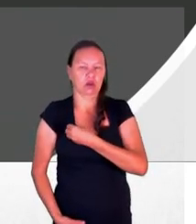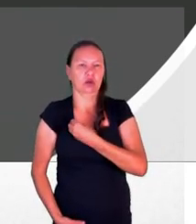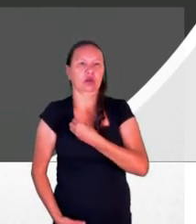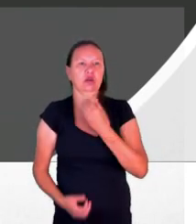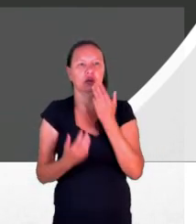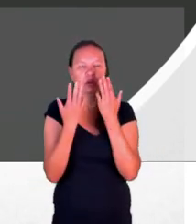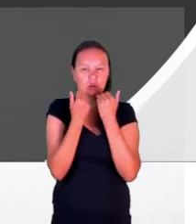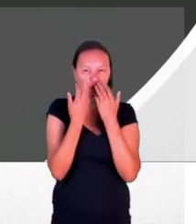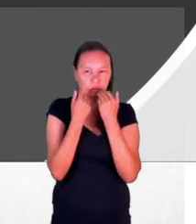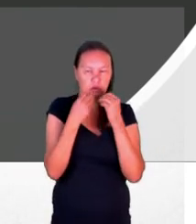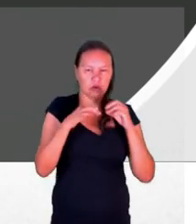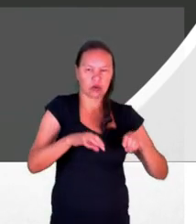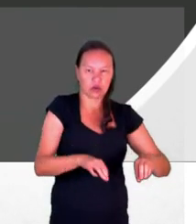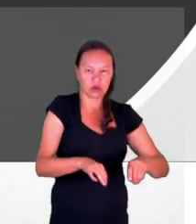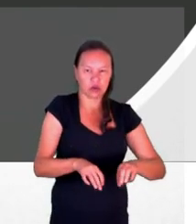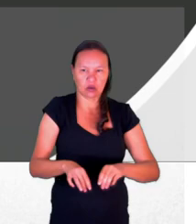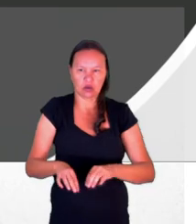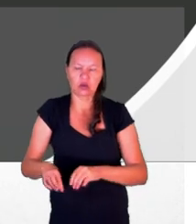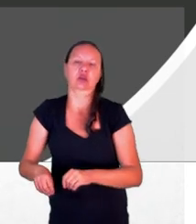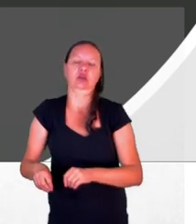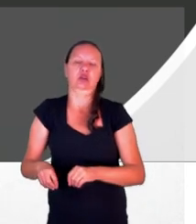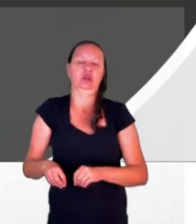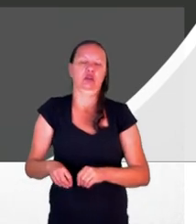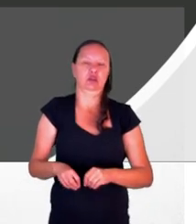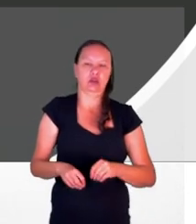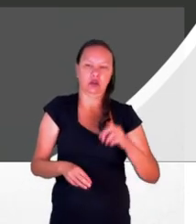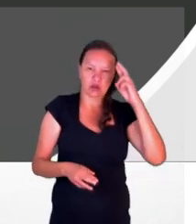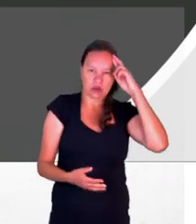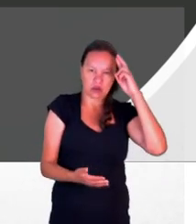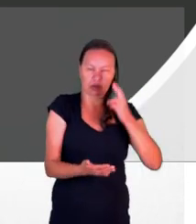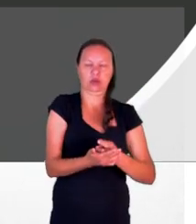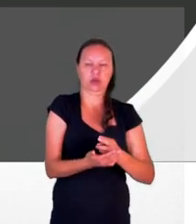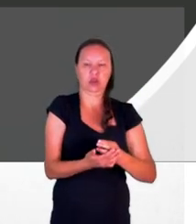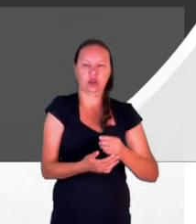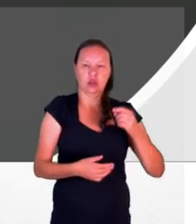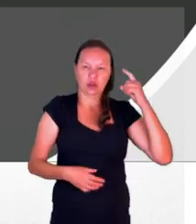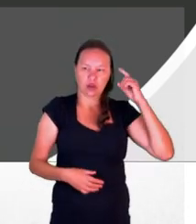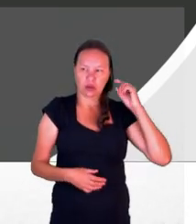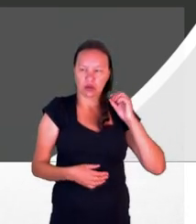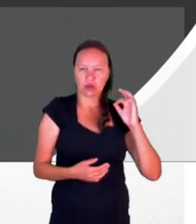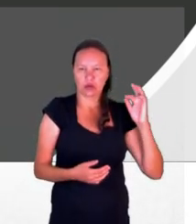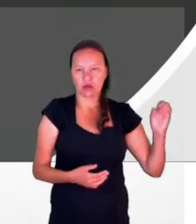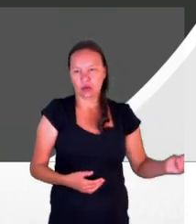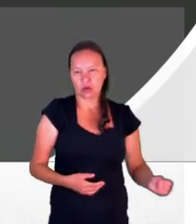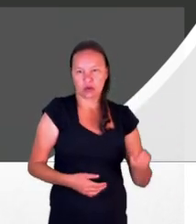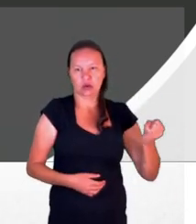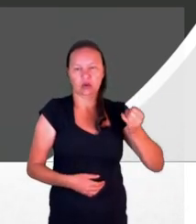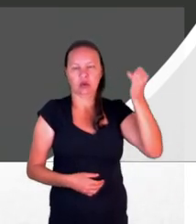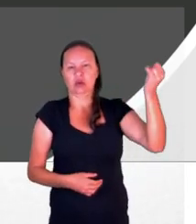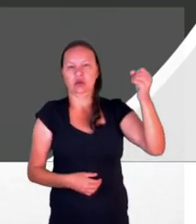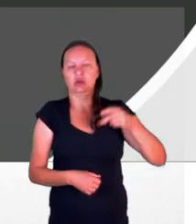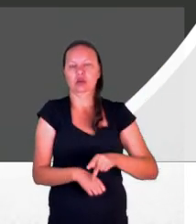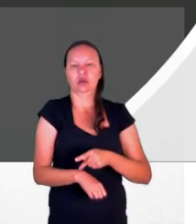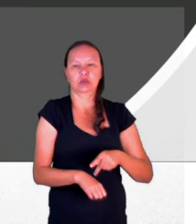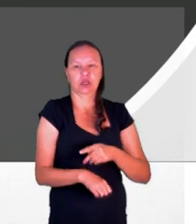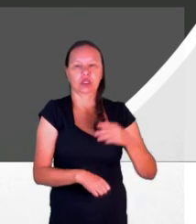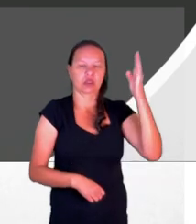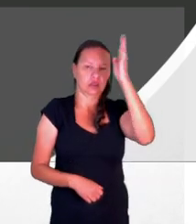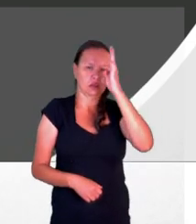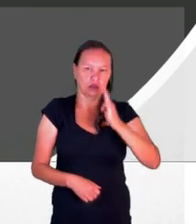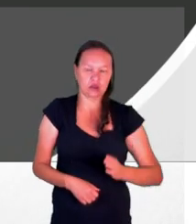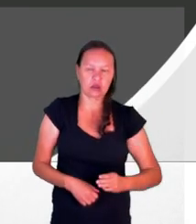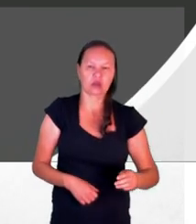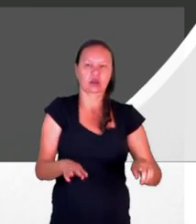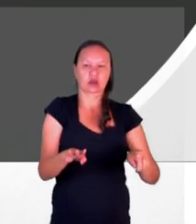da terra Então essa aqui é uma obrigação seríssima do estado brasileiro e nós temos